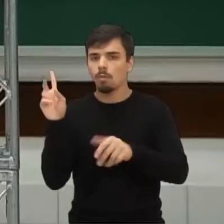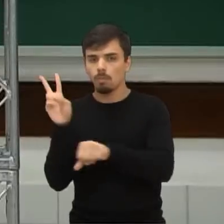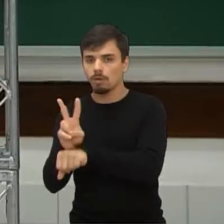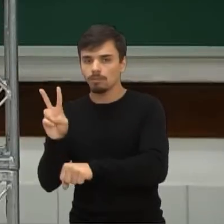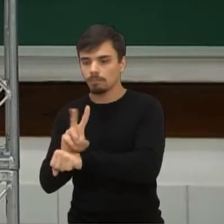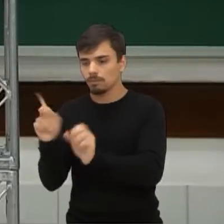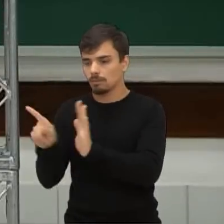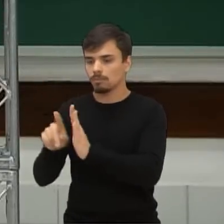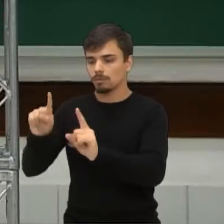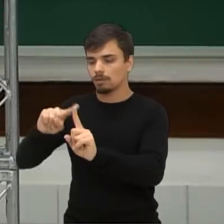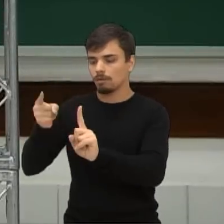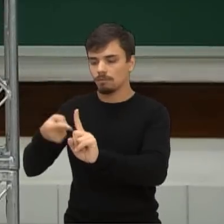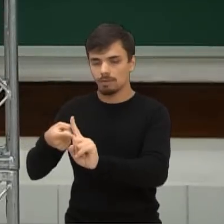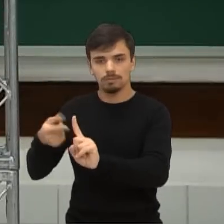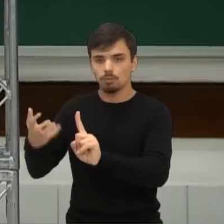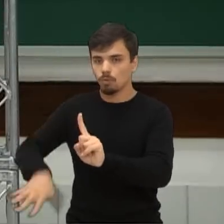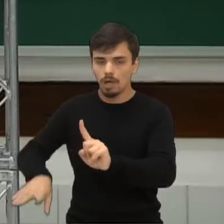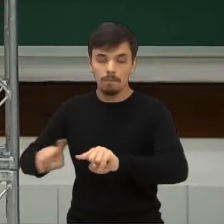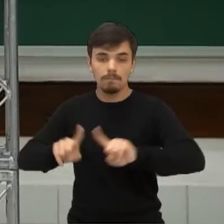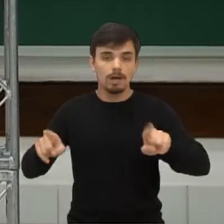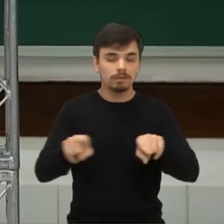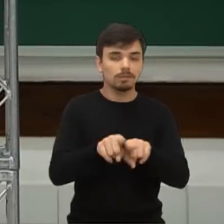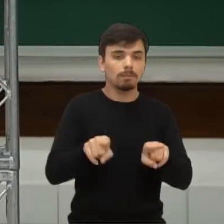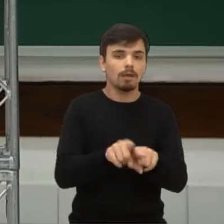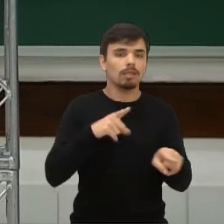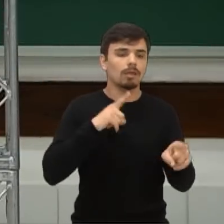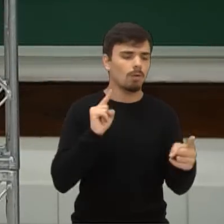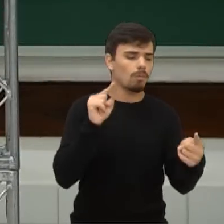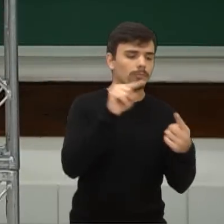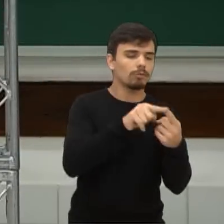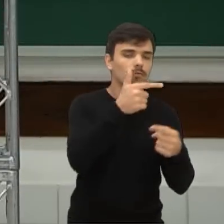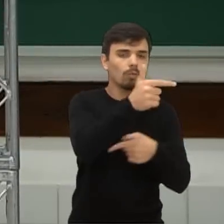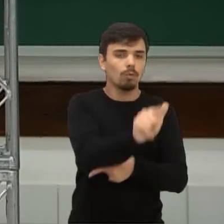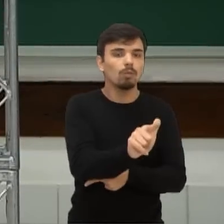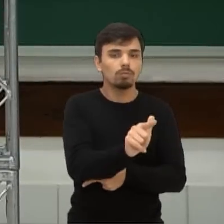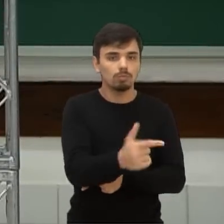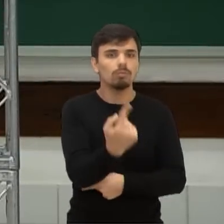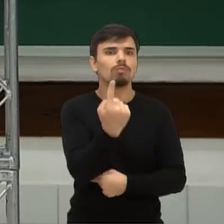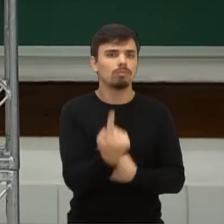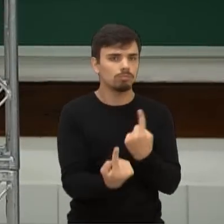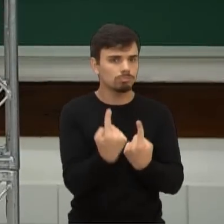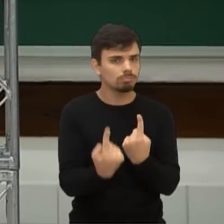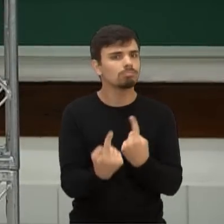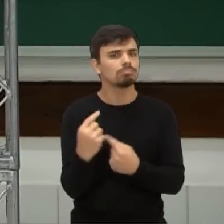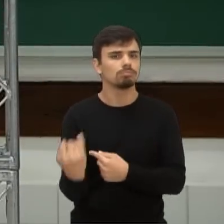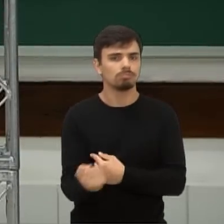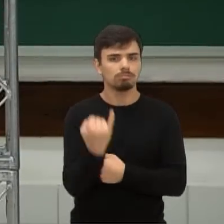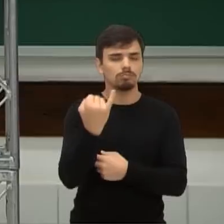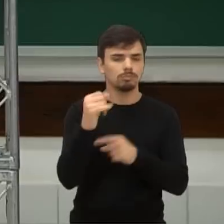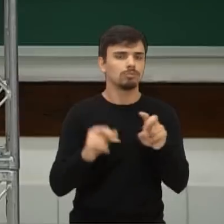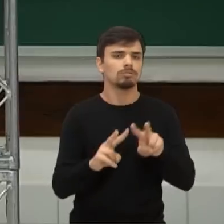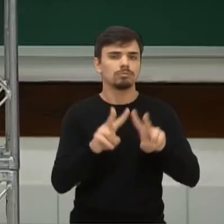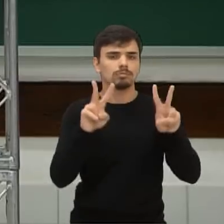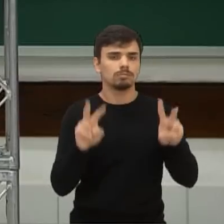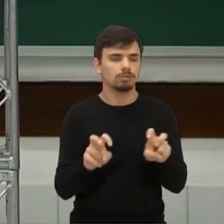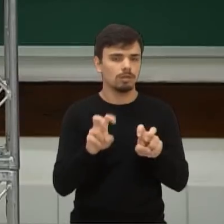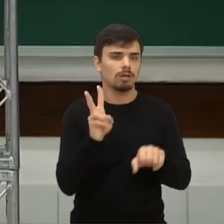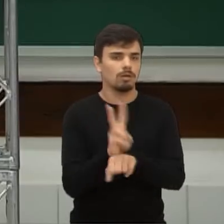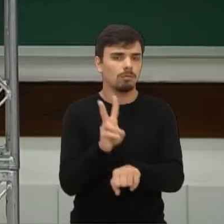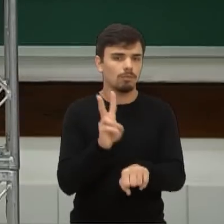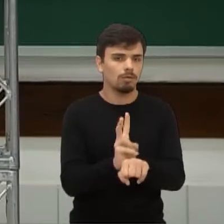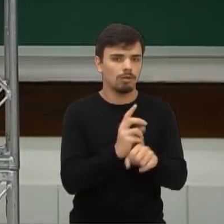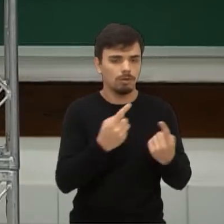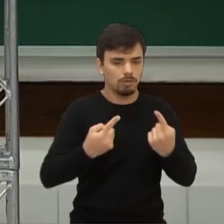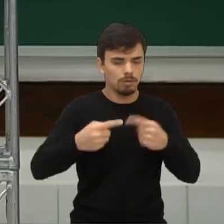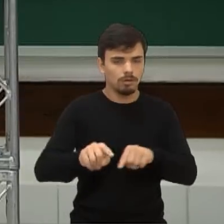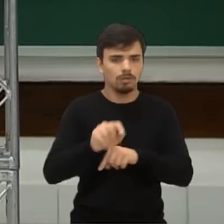uma gravidez indesejada, mas ela tem uma outra proteção que é muito importante, que é a questão de proteger